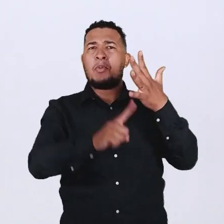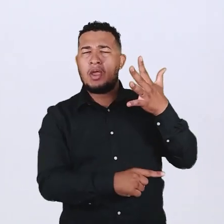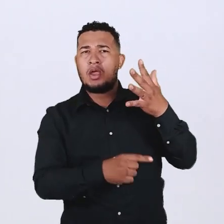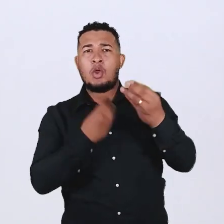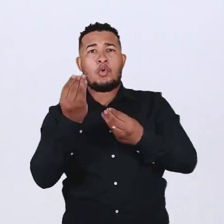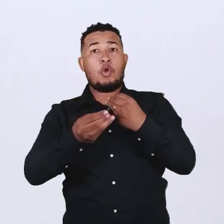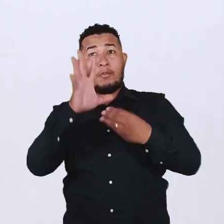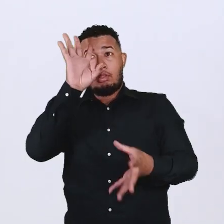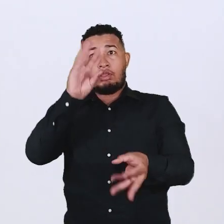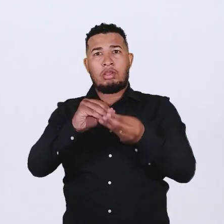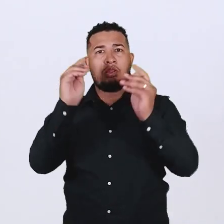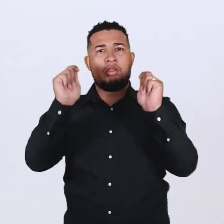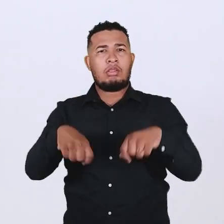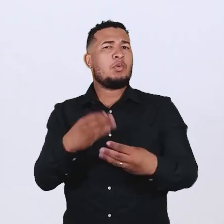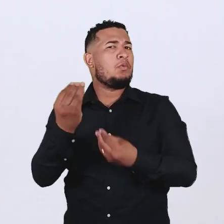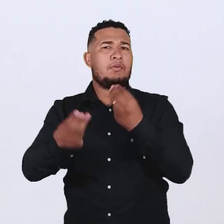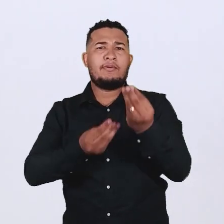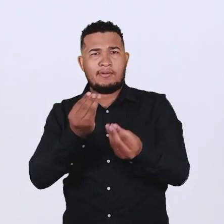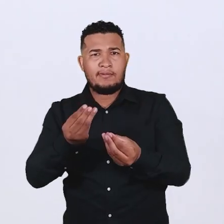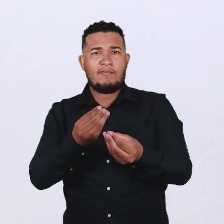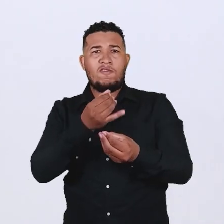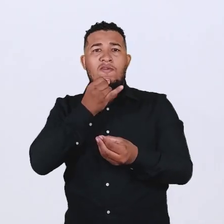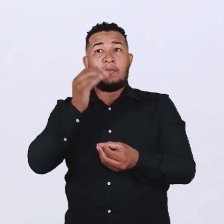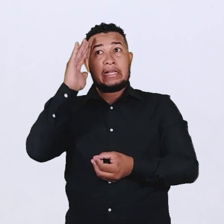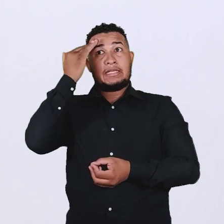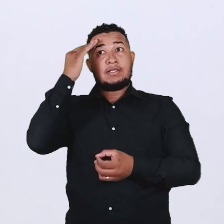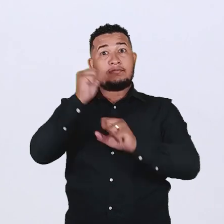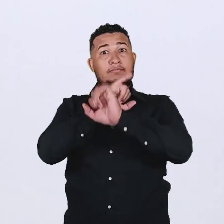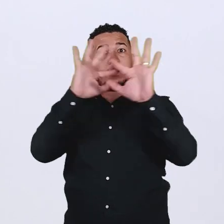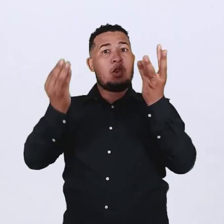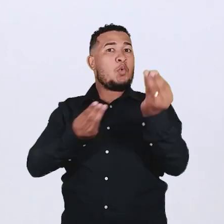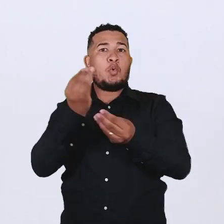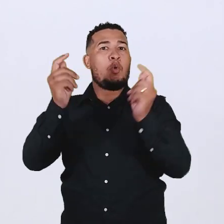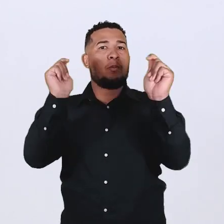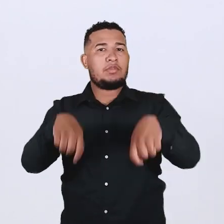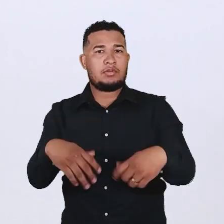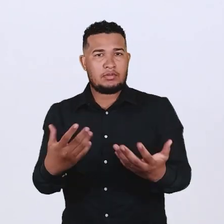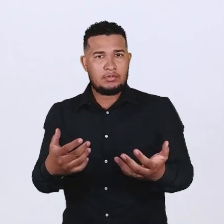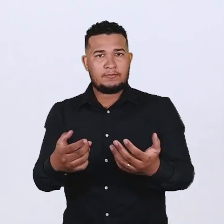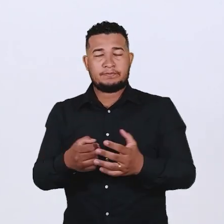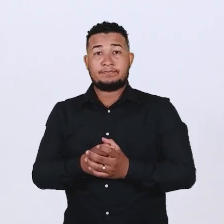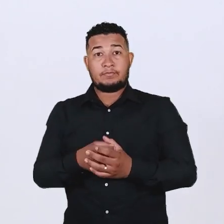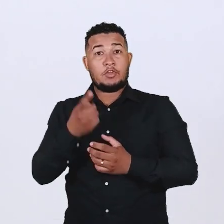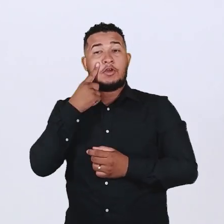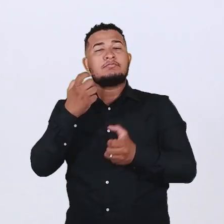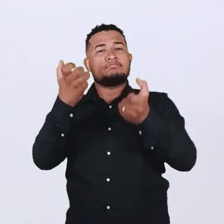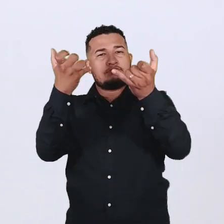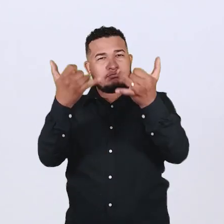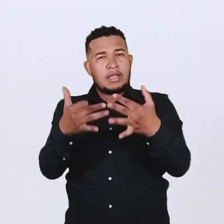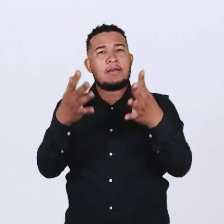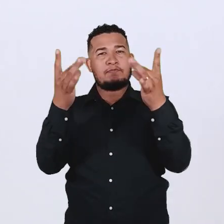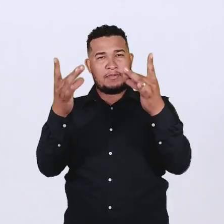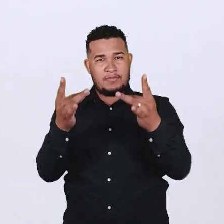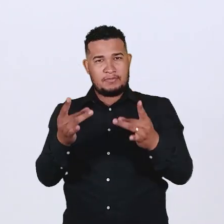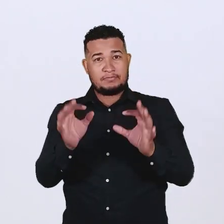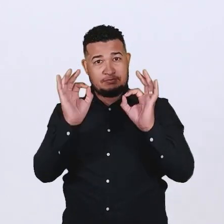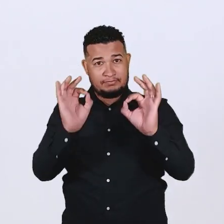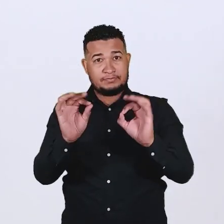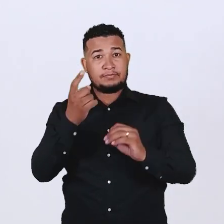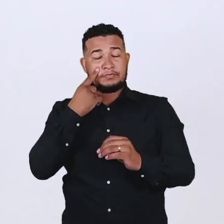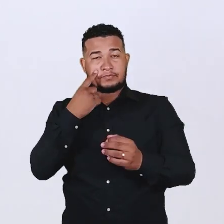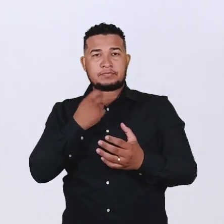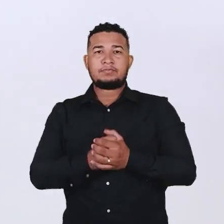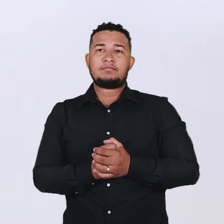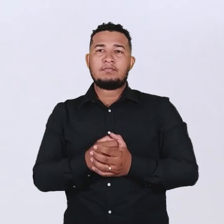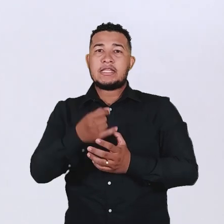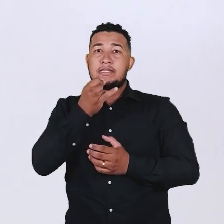isso, Fabrício? Como que eu posso compreender isso daí? Como que eu posso entender essa dica preciosa? Eu vou explicar para você direitinho.